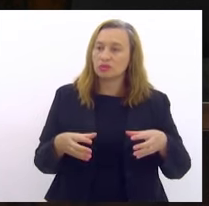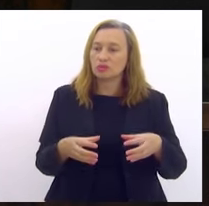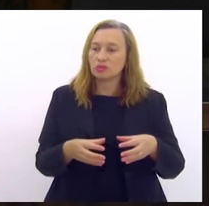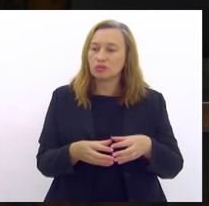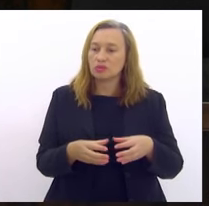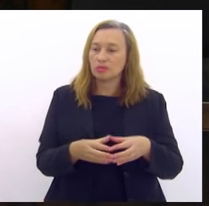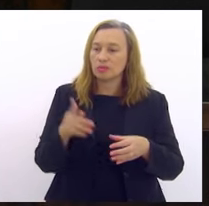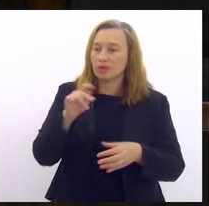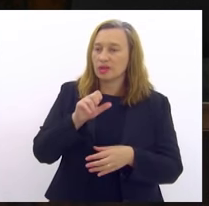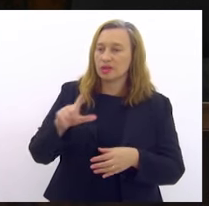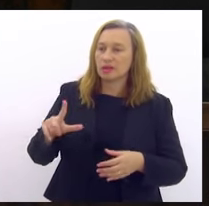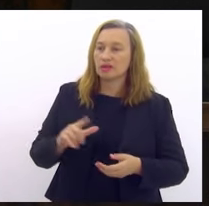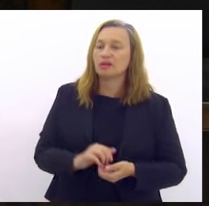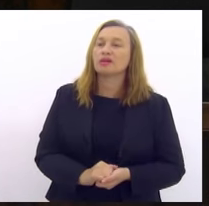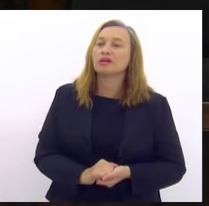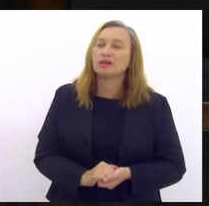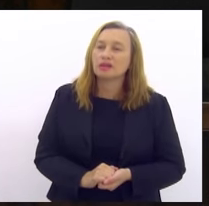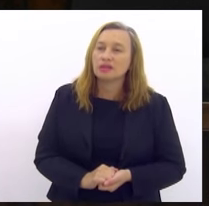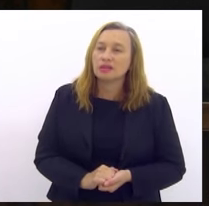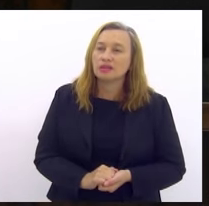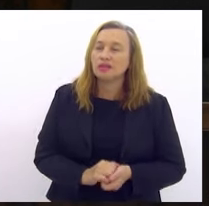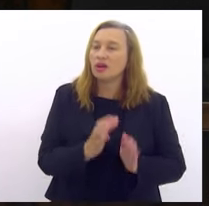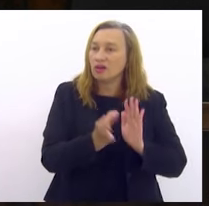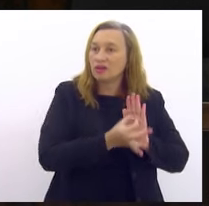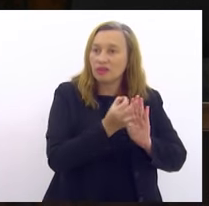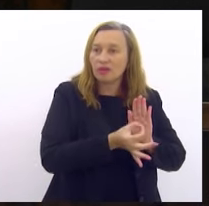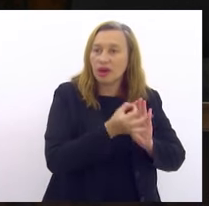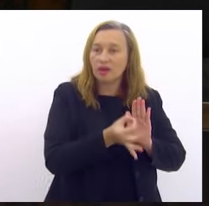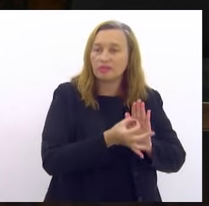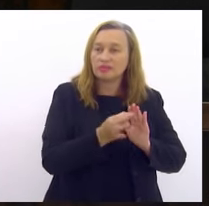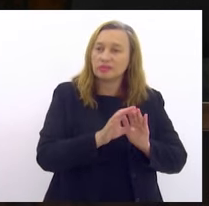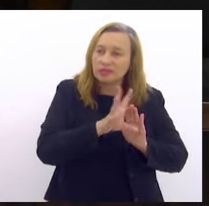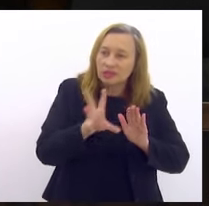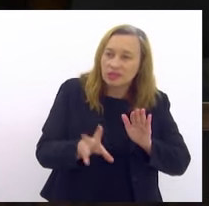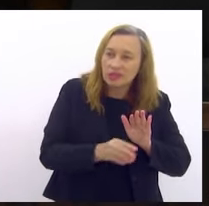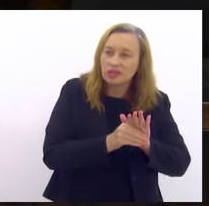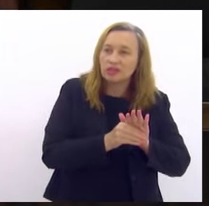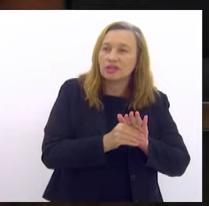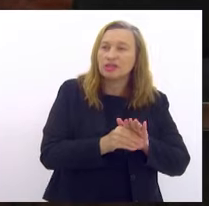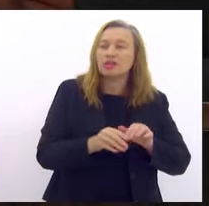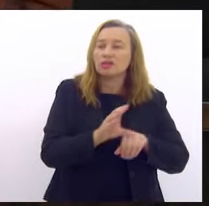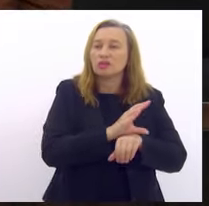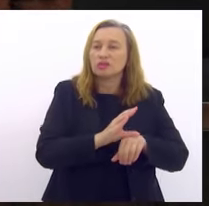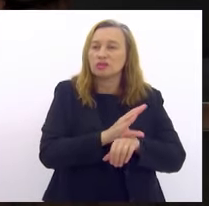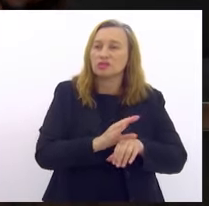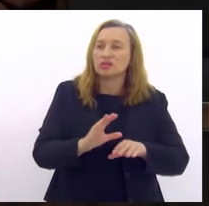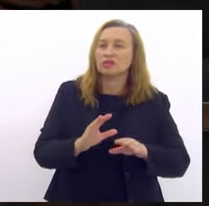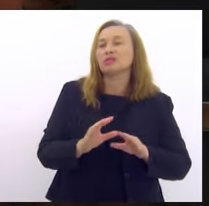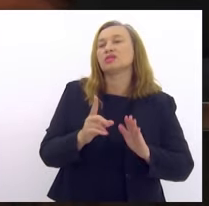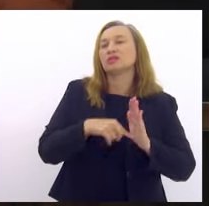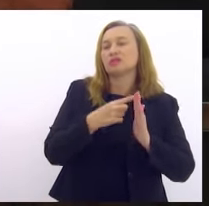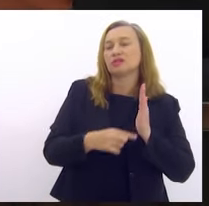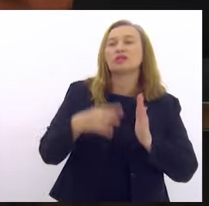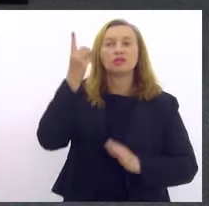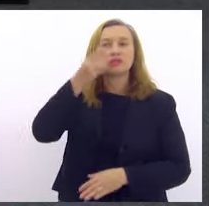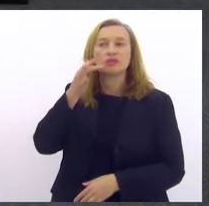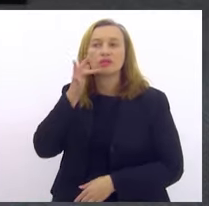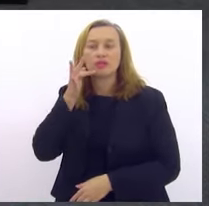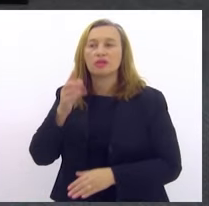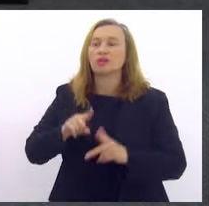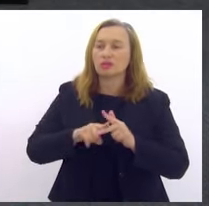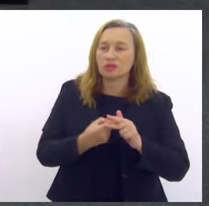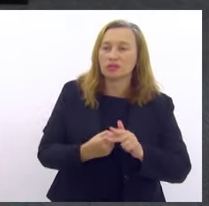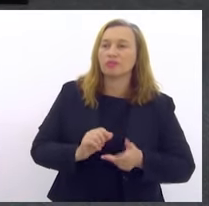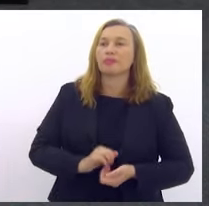âmbito do Estado do Rio de Janeiro, pendendo de parecer da Comissão de Emendas Constitucionais e Vetos, deputado Jorge Felipe Neto.